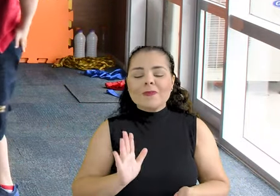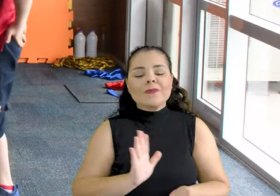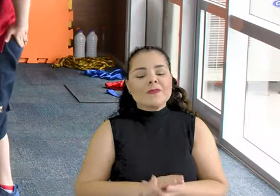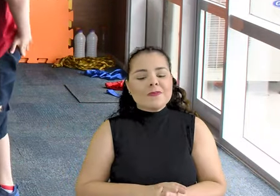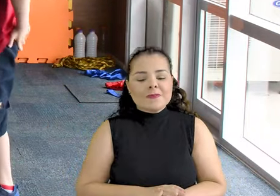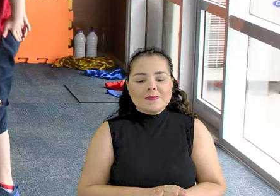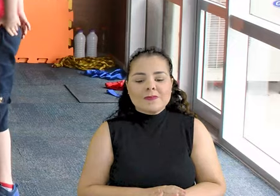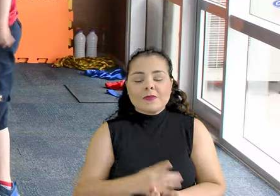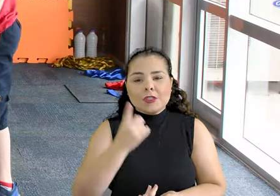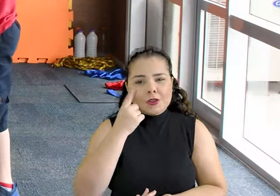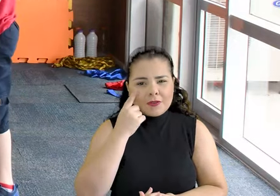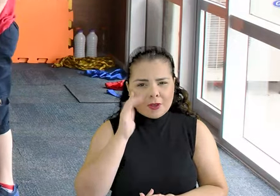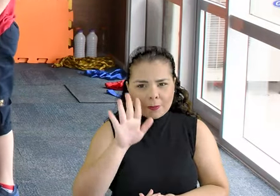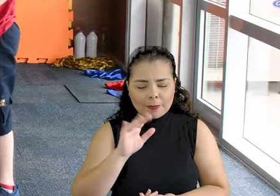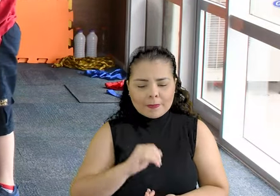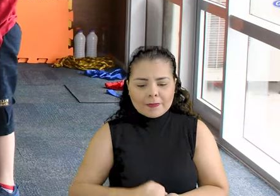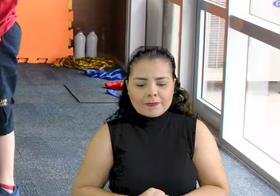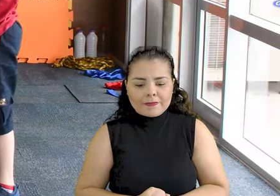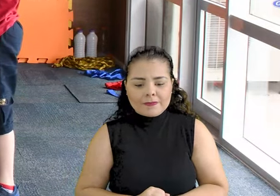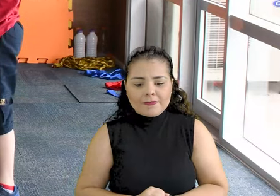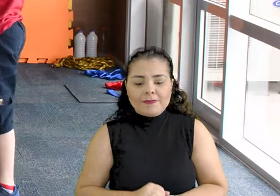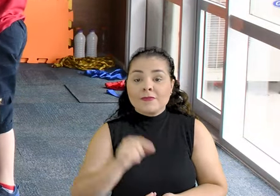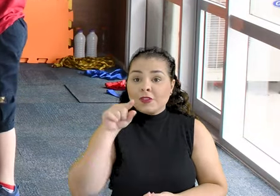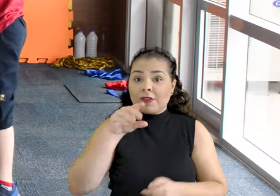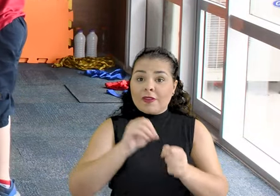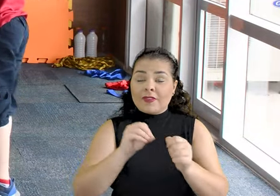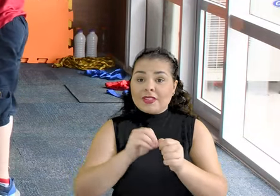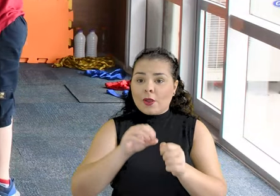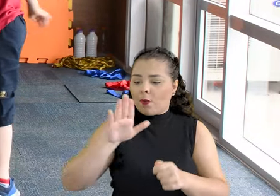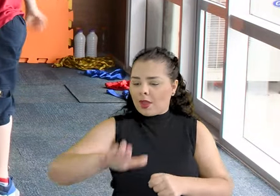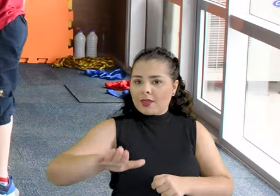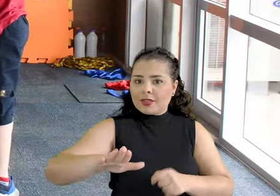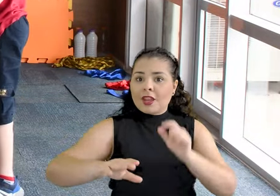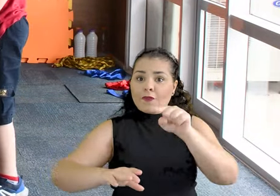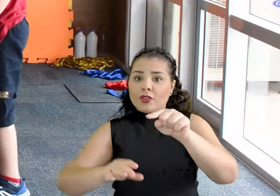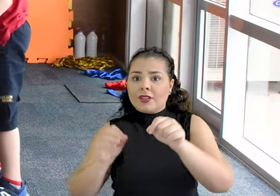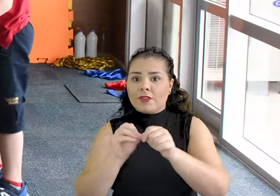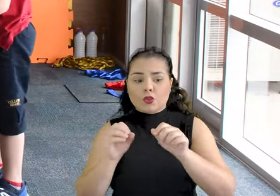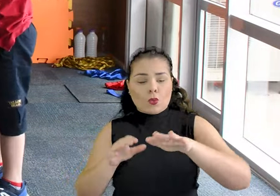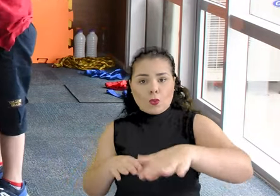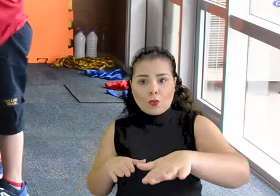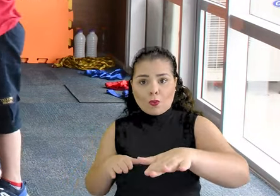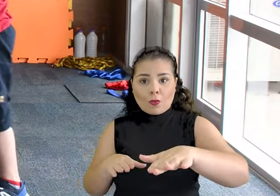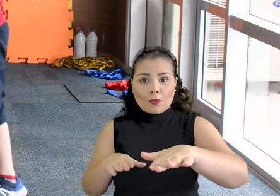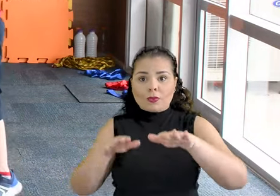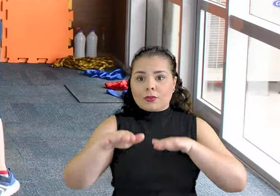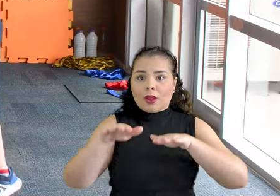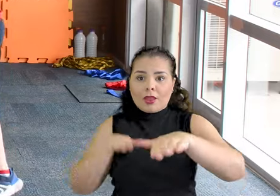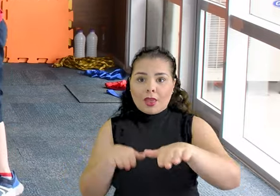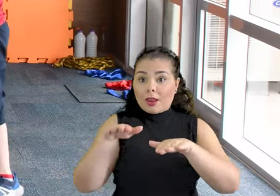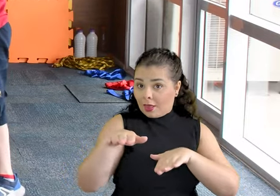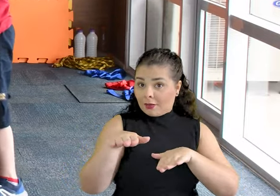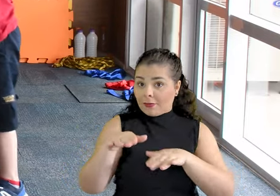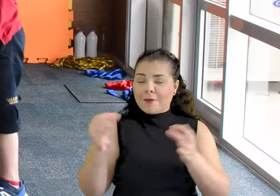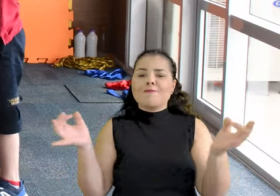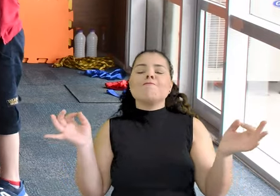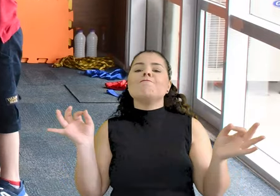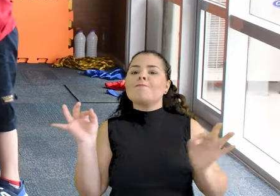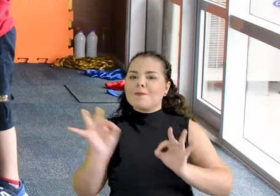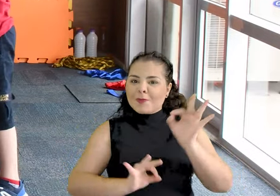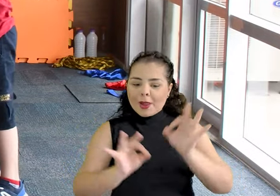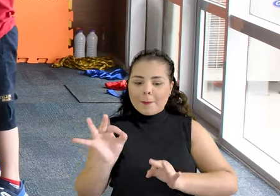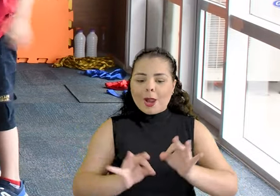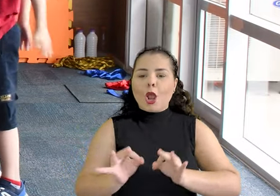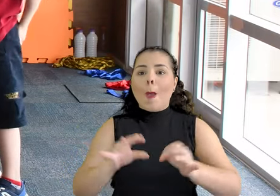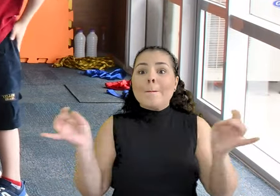Ah, oh, minha bunda. Eu acho que você cai igual abacate. Não, abacate. Mão na cabeça.